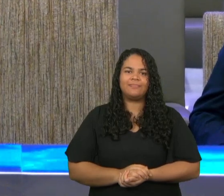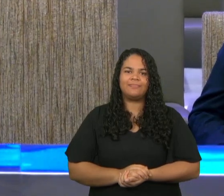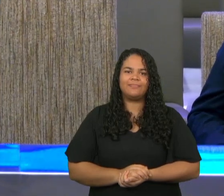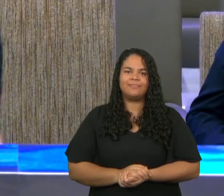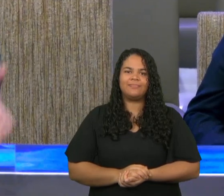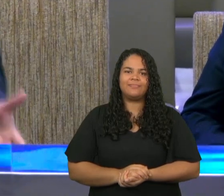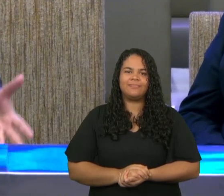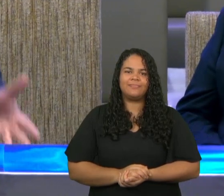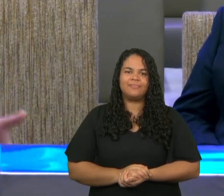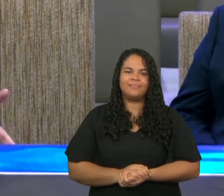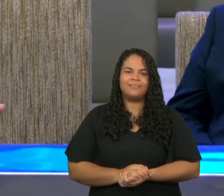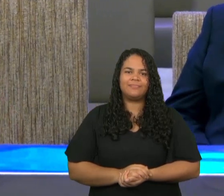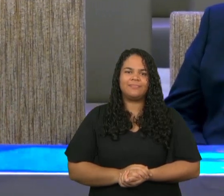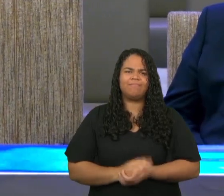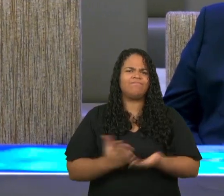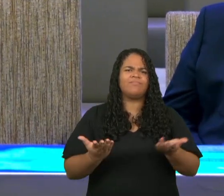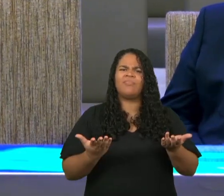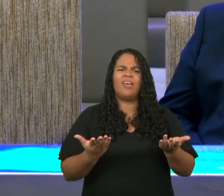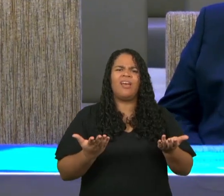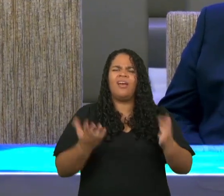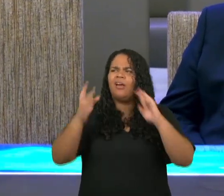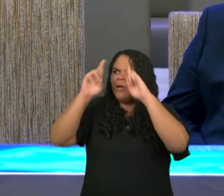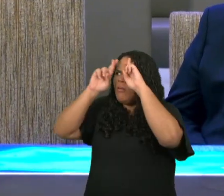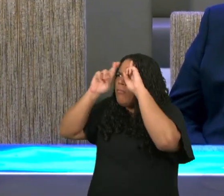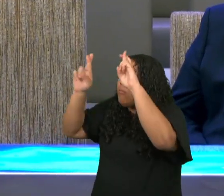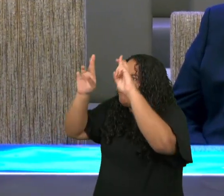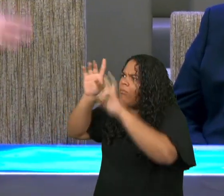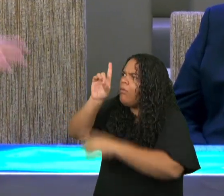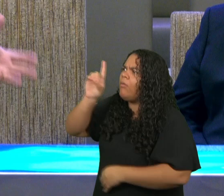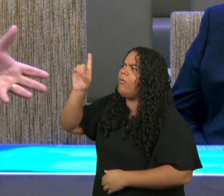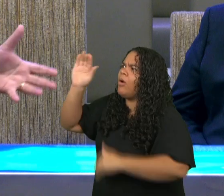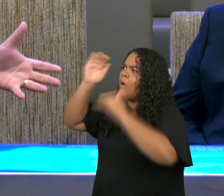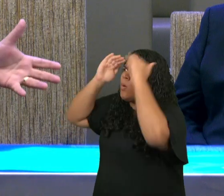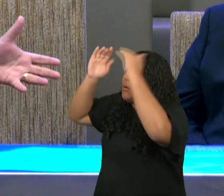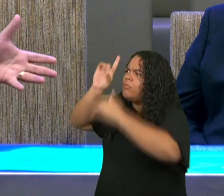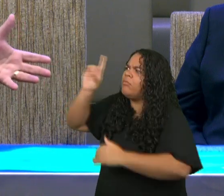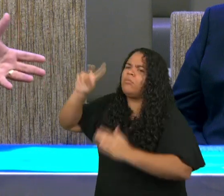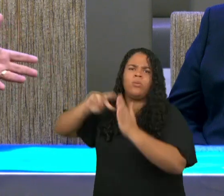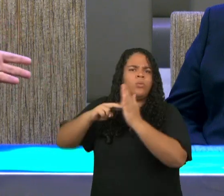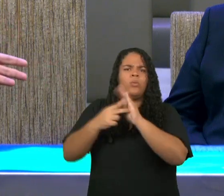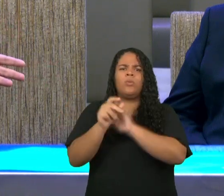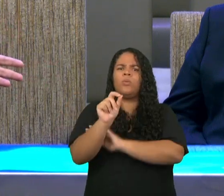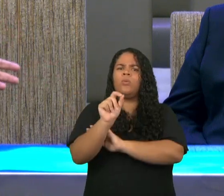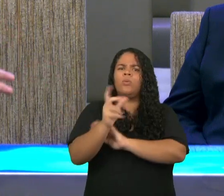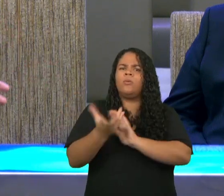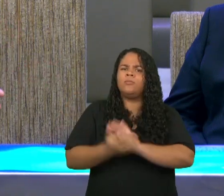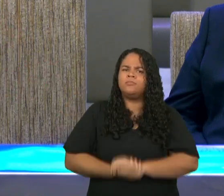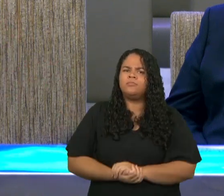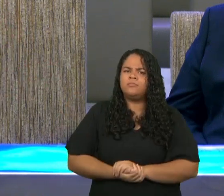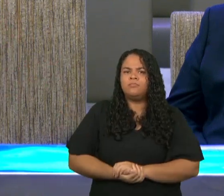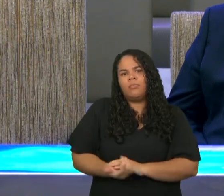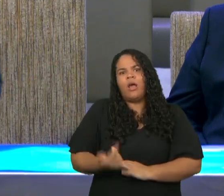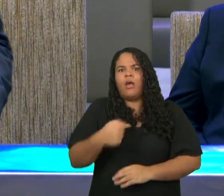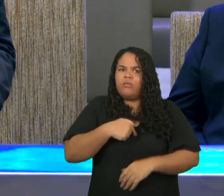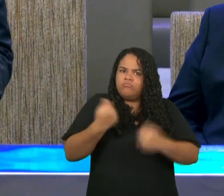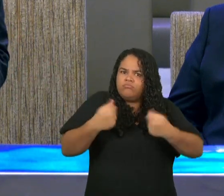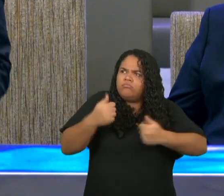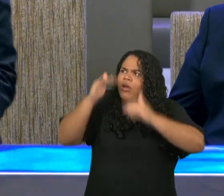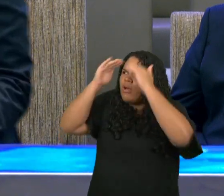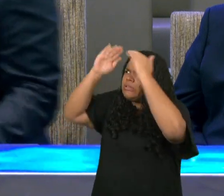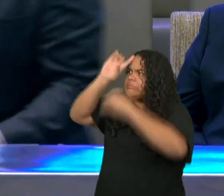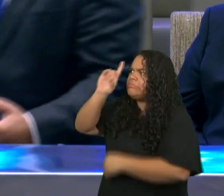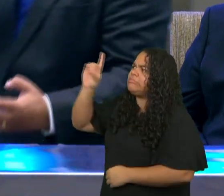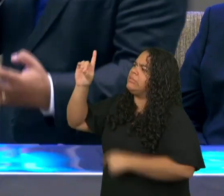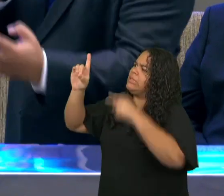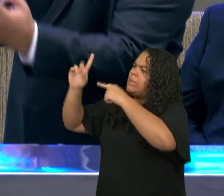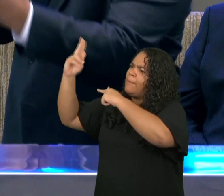E o que é honrar a Deus, pastor? Sem isso não há preservação para o propósito. A